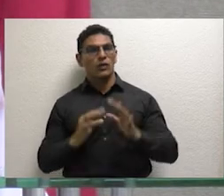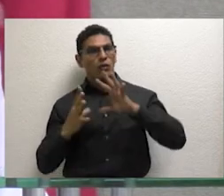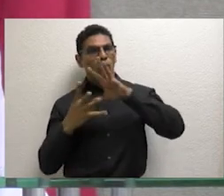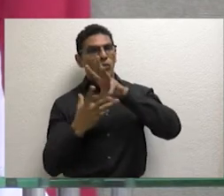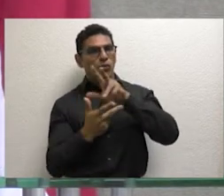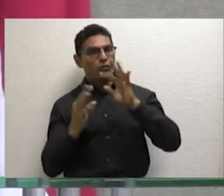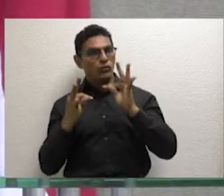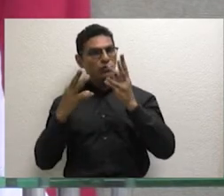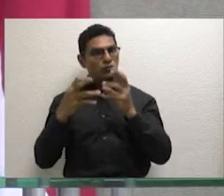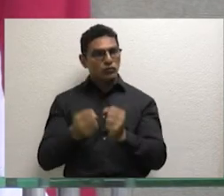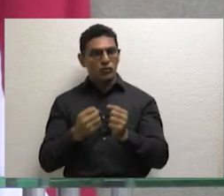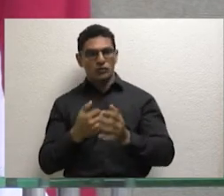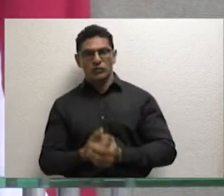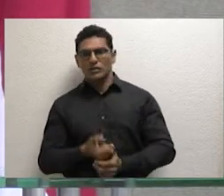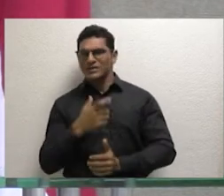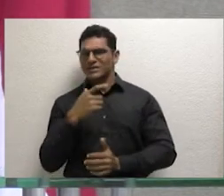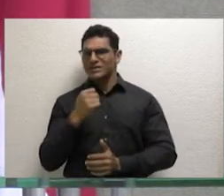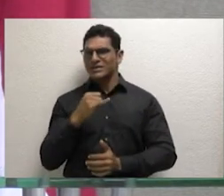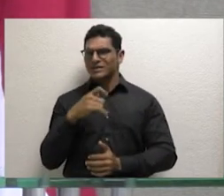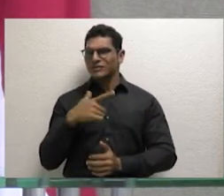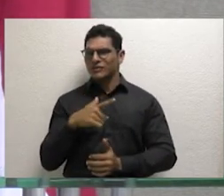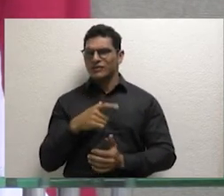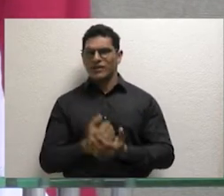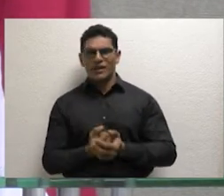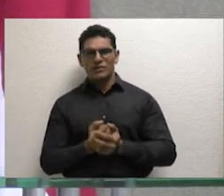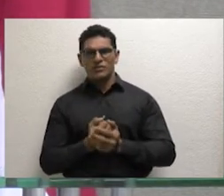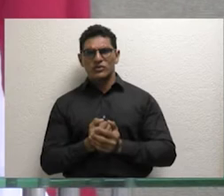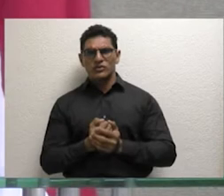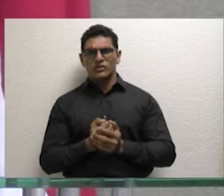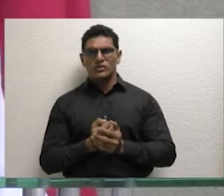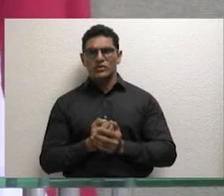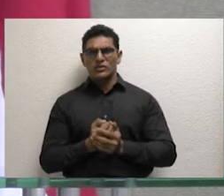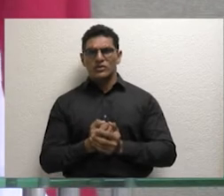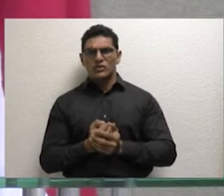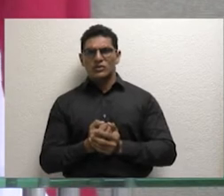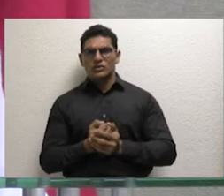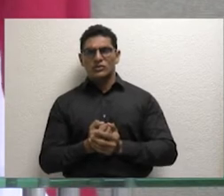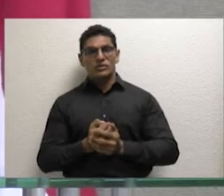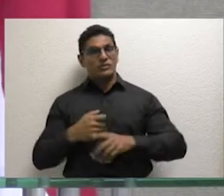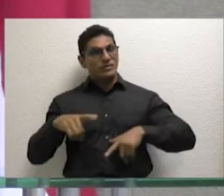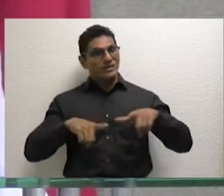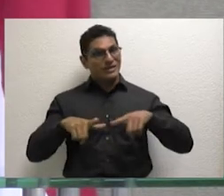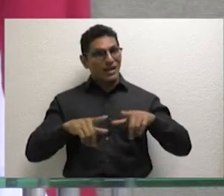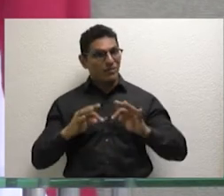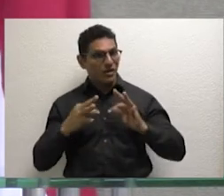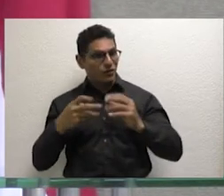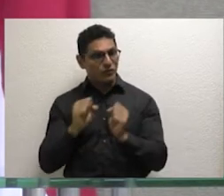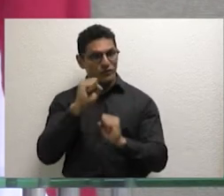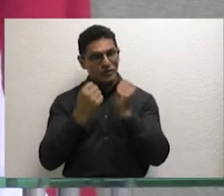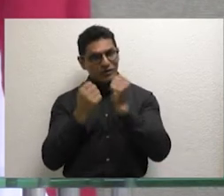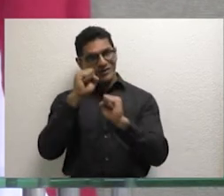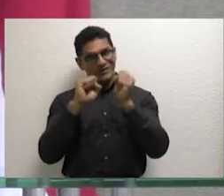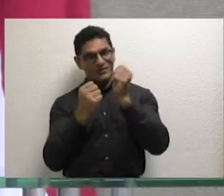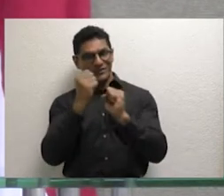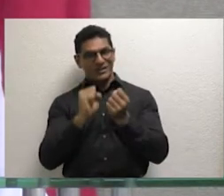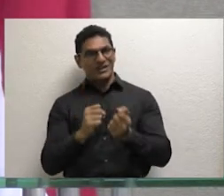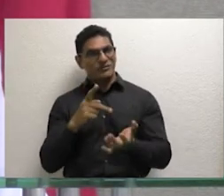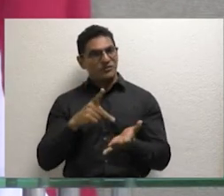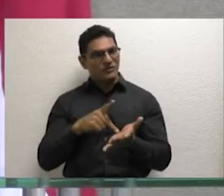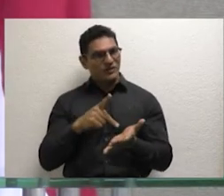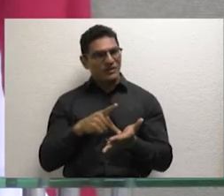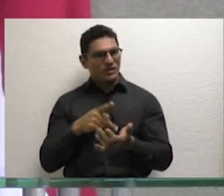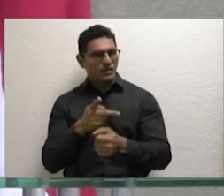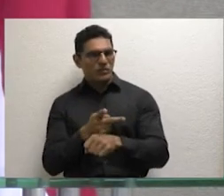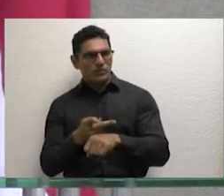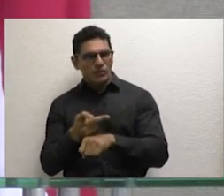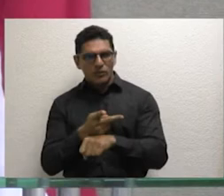se nós não tivéssemos o número de emprego que temos hoje gerado pelo modelo zona franca certamente a busca